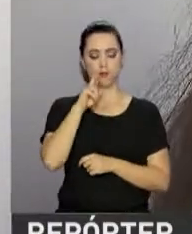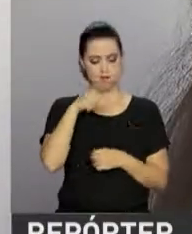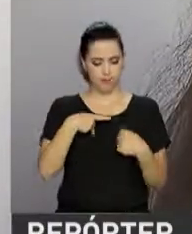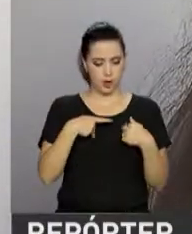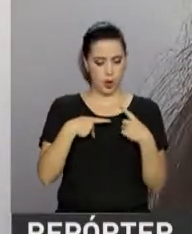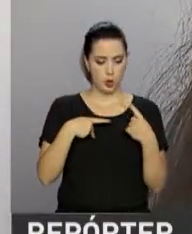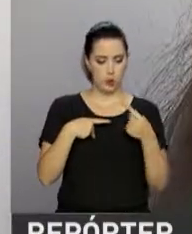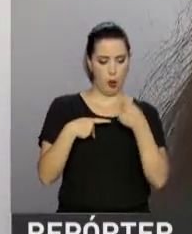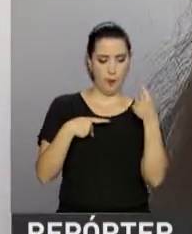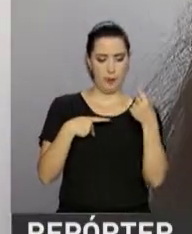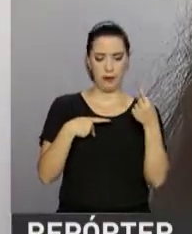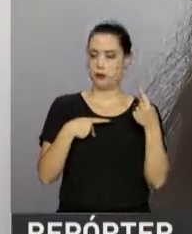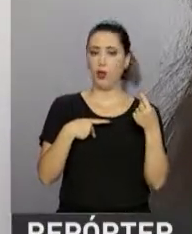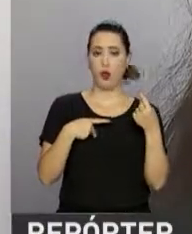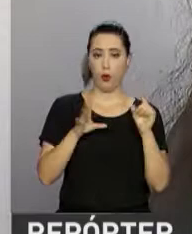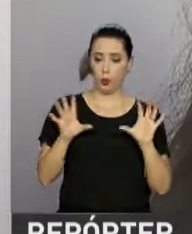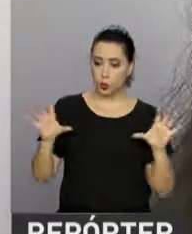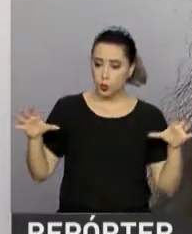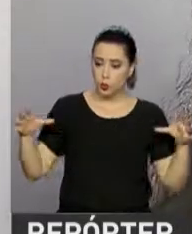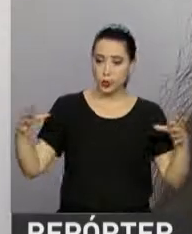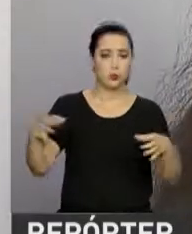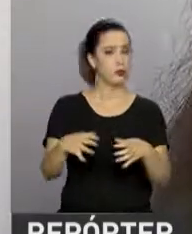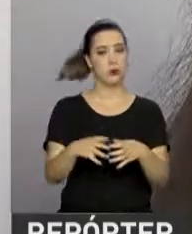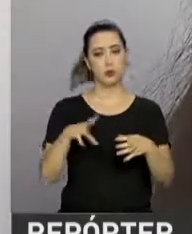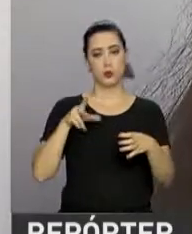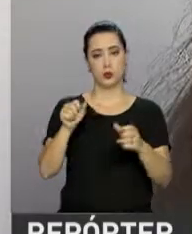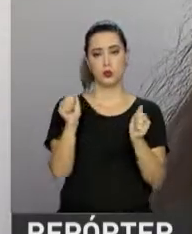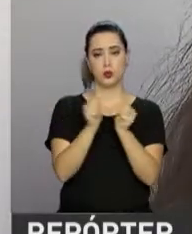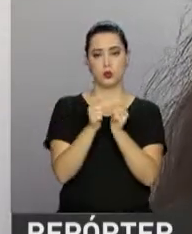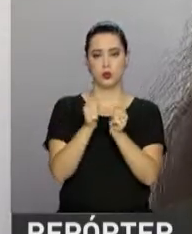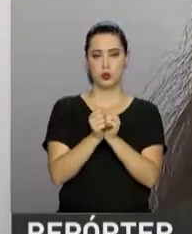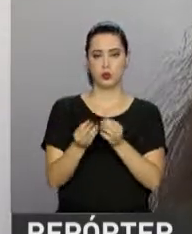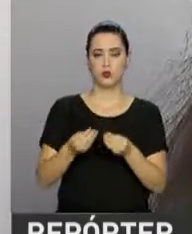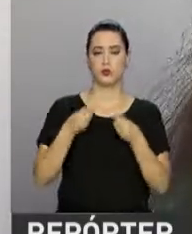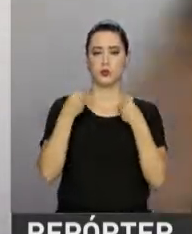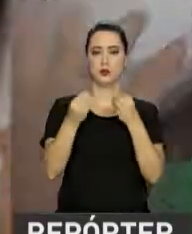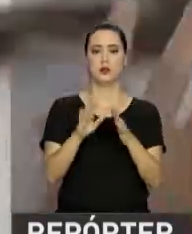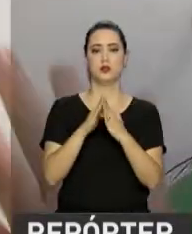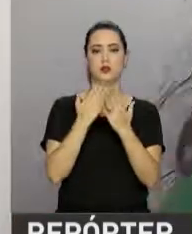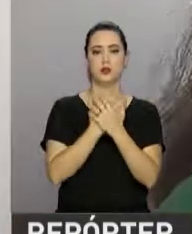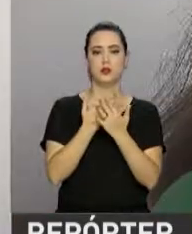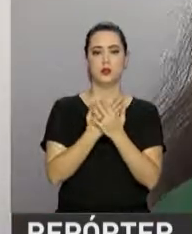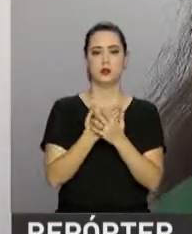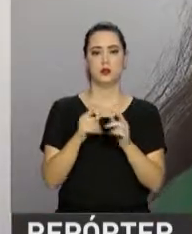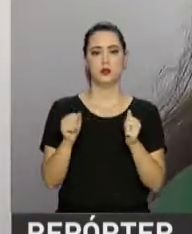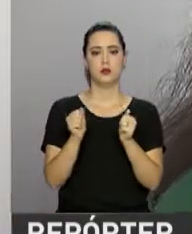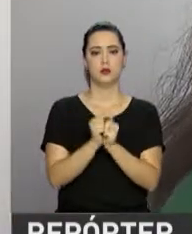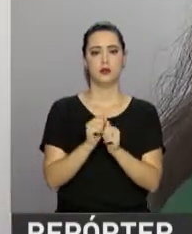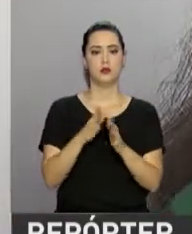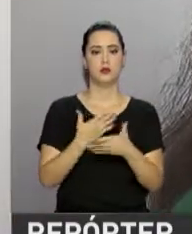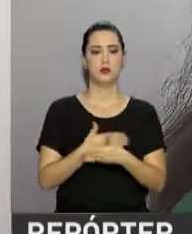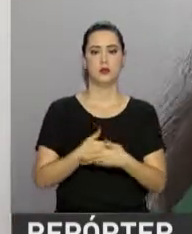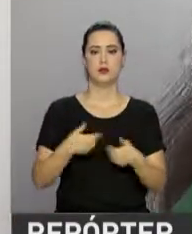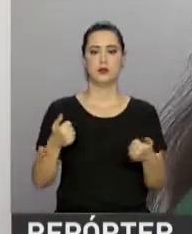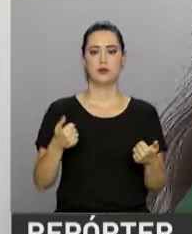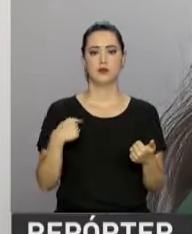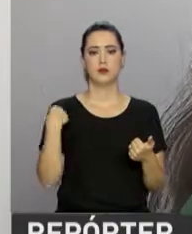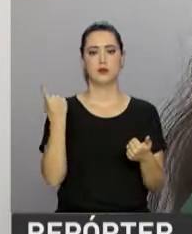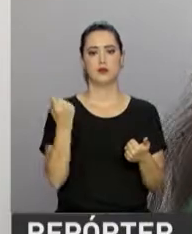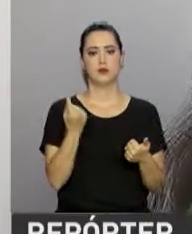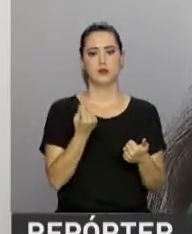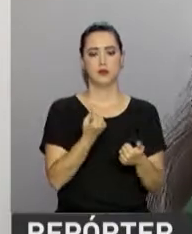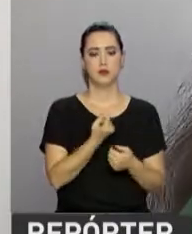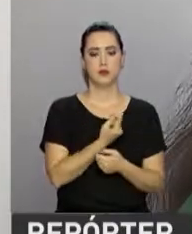em todos e e na escola a trazer uma escola pra ficar ser melhor pra